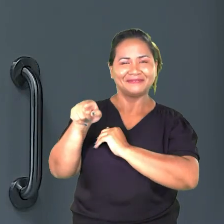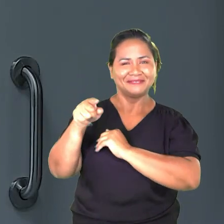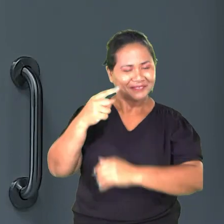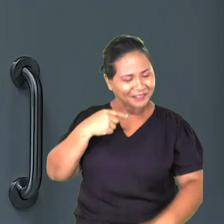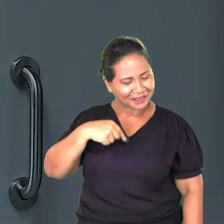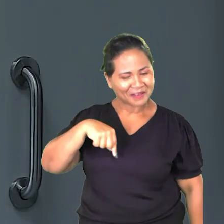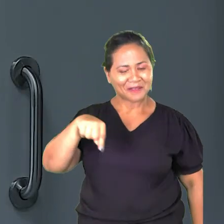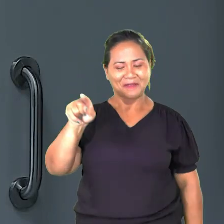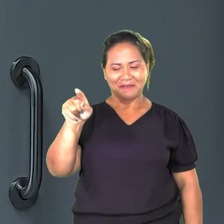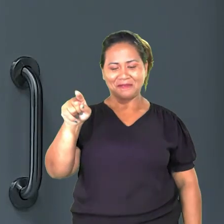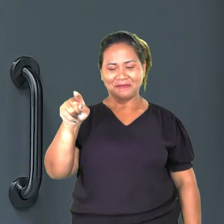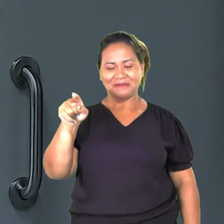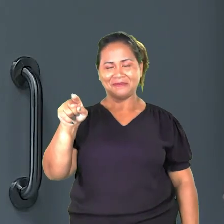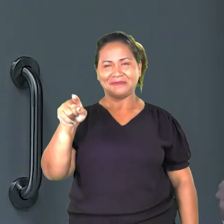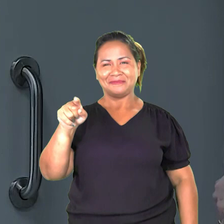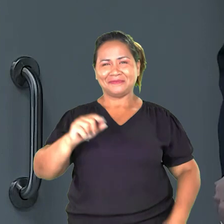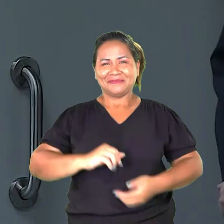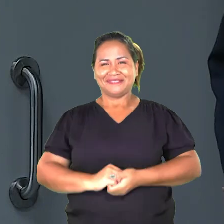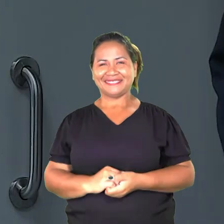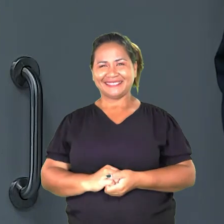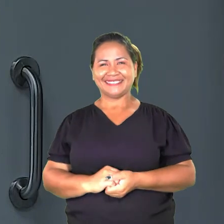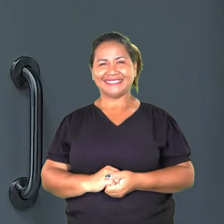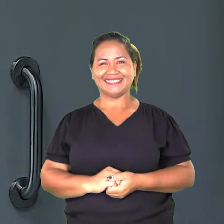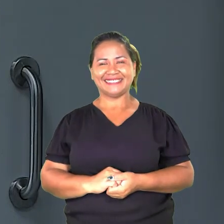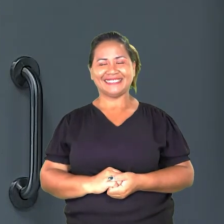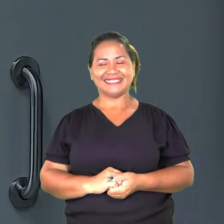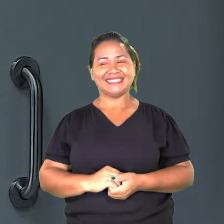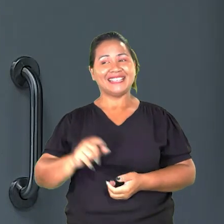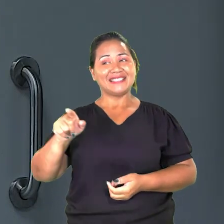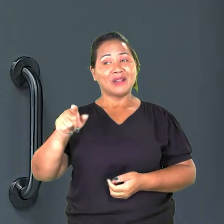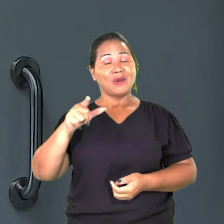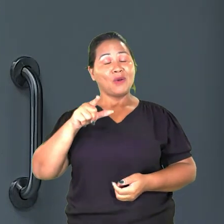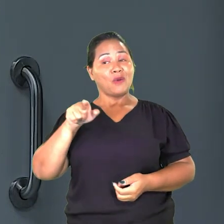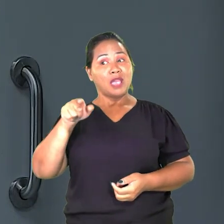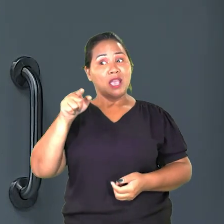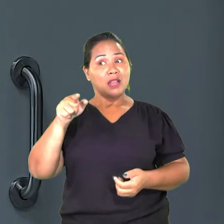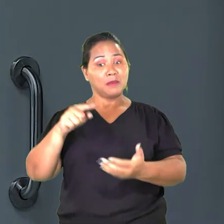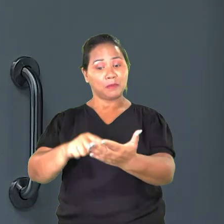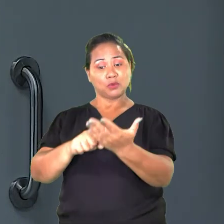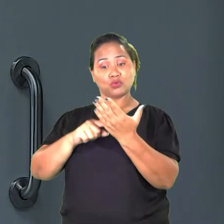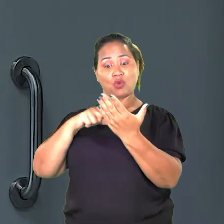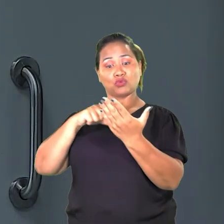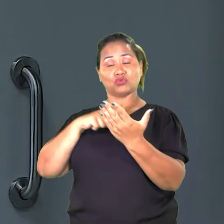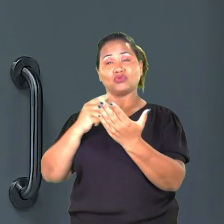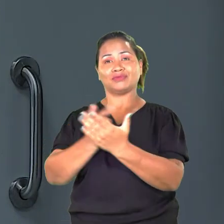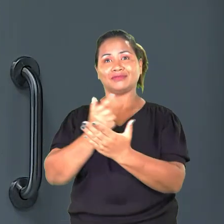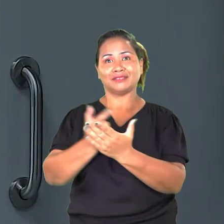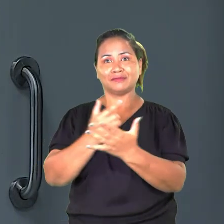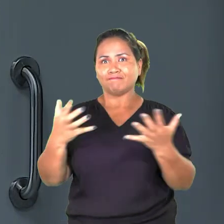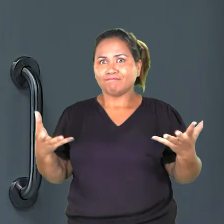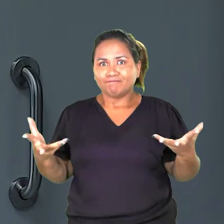pois o seu tio, Carlos Magalhães Lebes, tinha um livro inédito, que